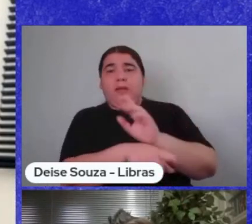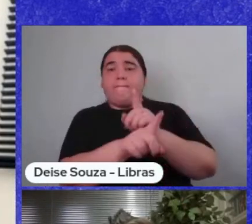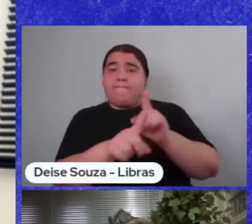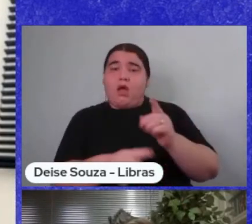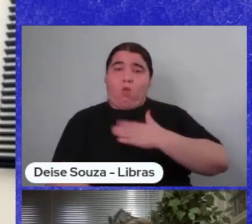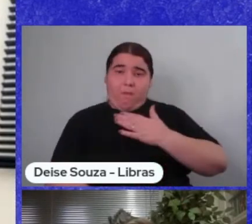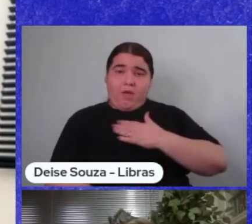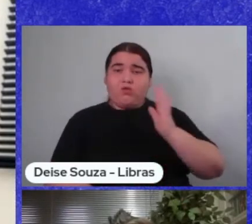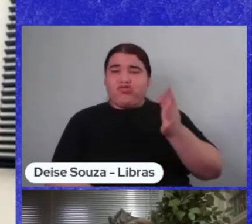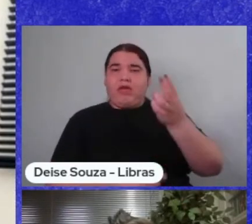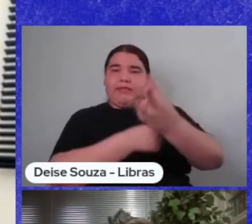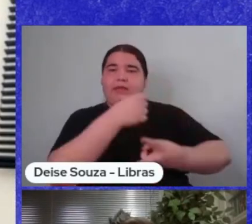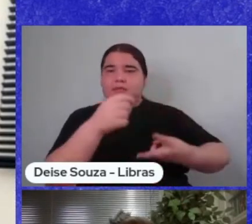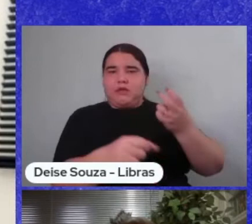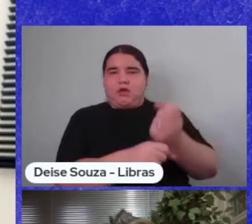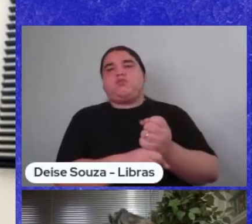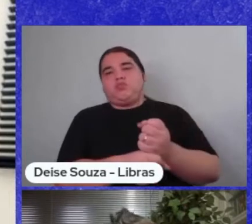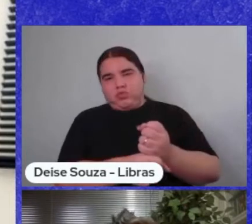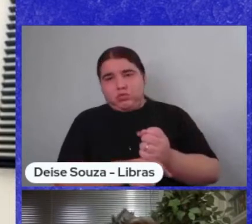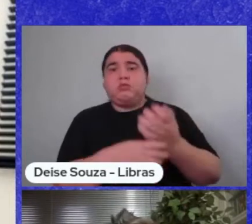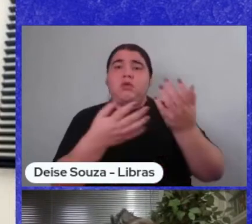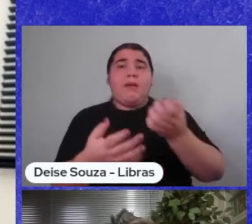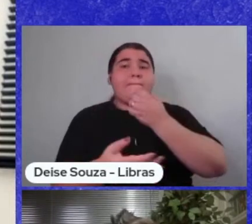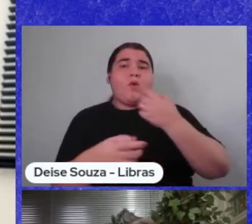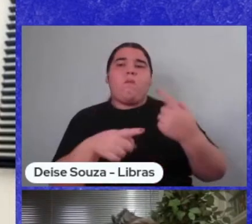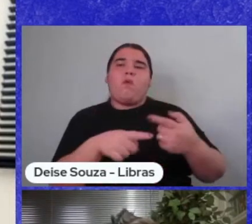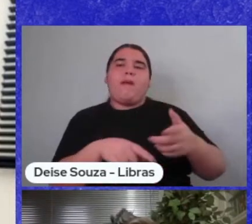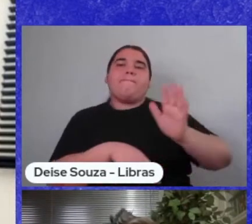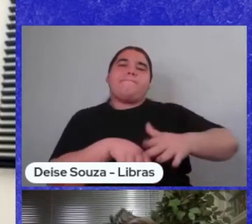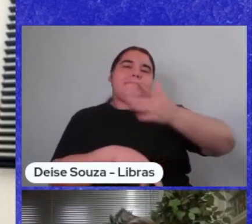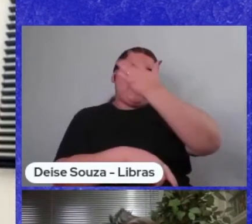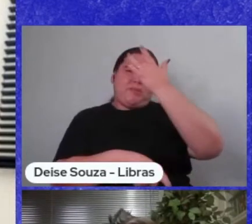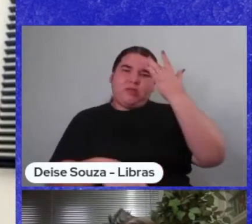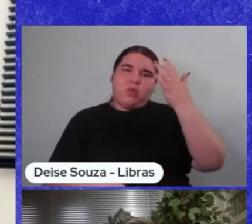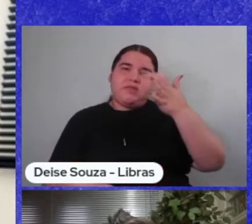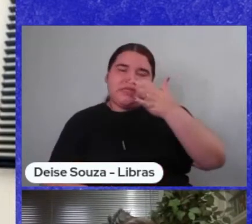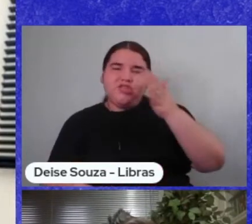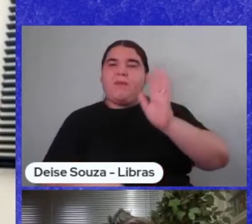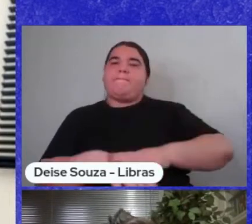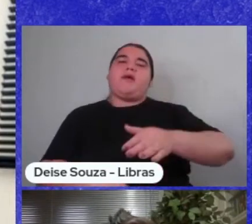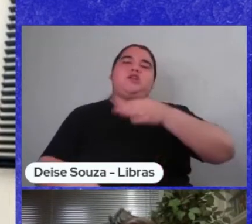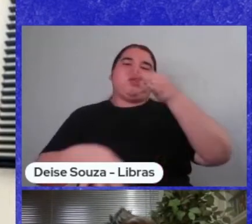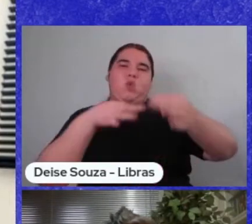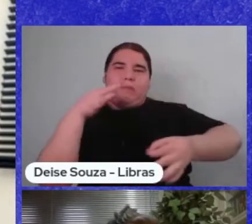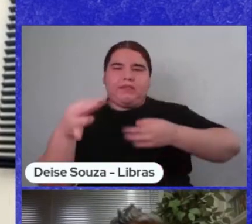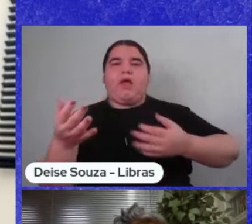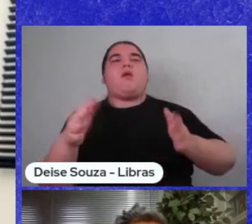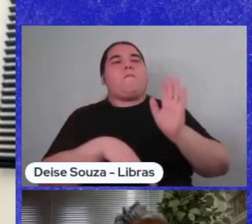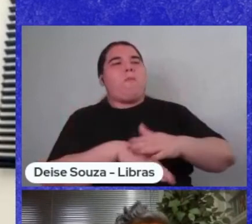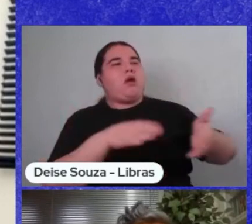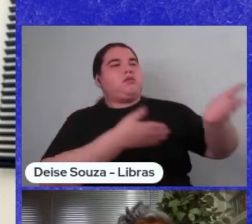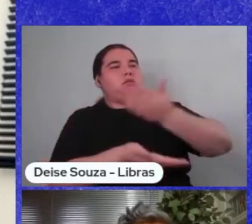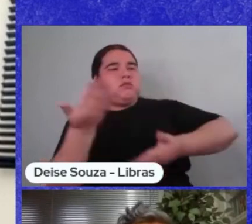filme vai, mais pessoas conhecem, mais pessoas comentam a respeito do filme. Eu acho que a intenção dos filmes é justamente isso, né? Que as pessoas comentem,